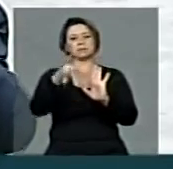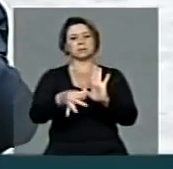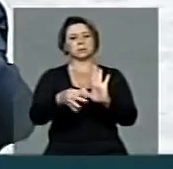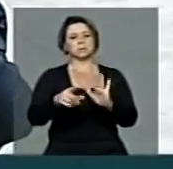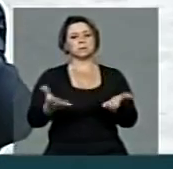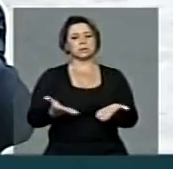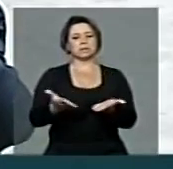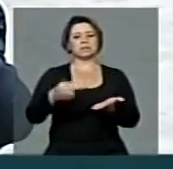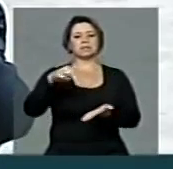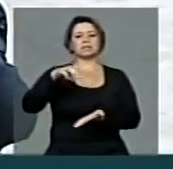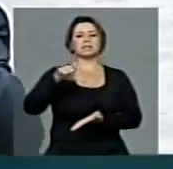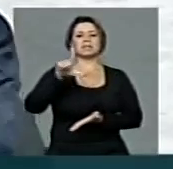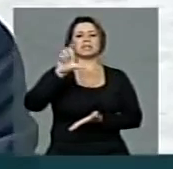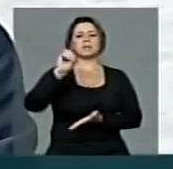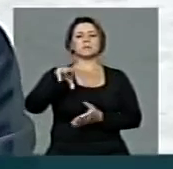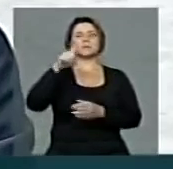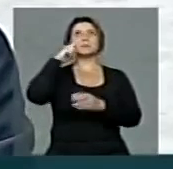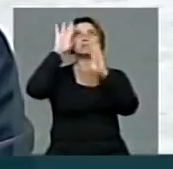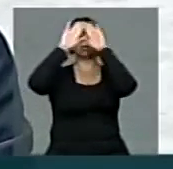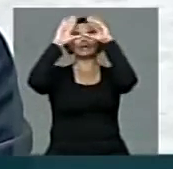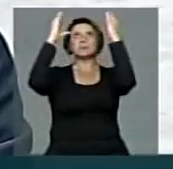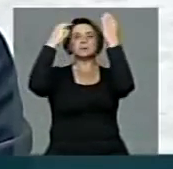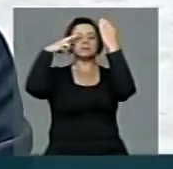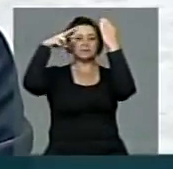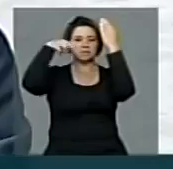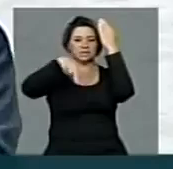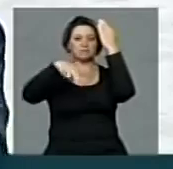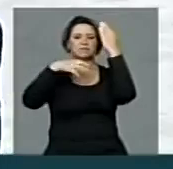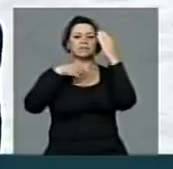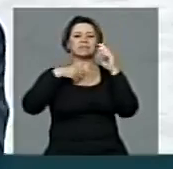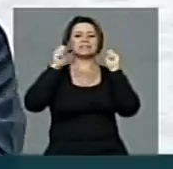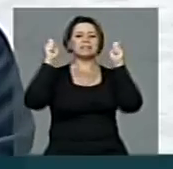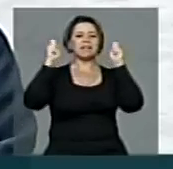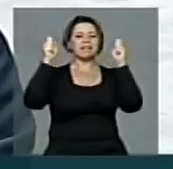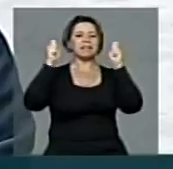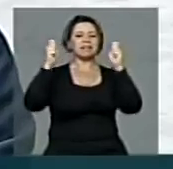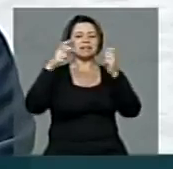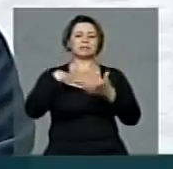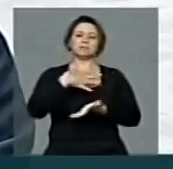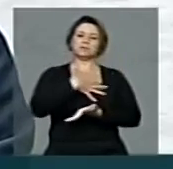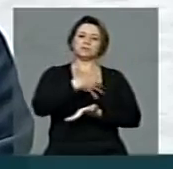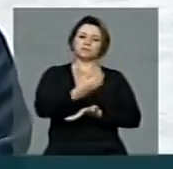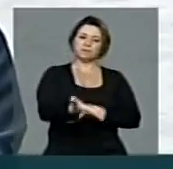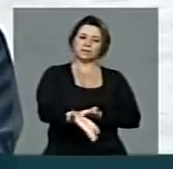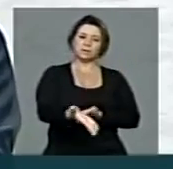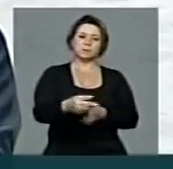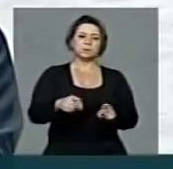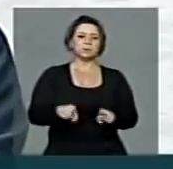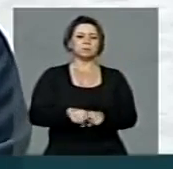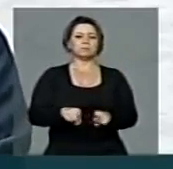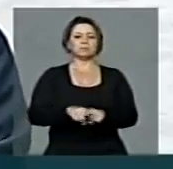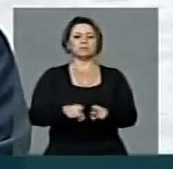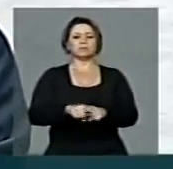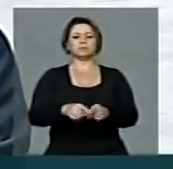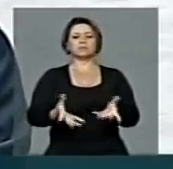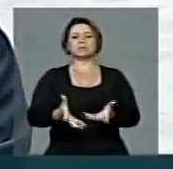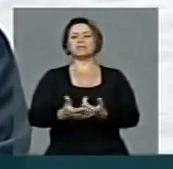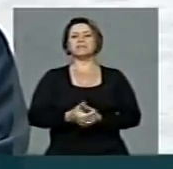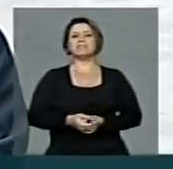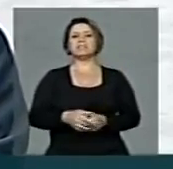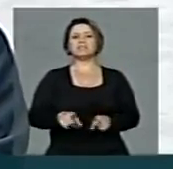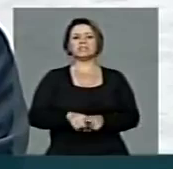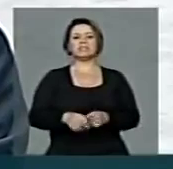São Nelson Trade está lá vibrando por nós e pelo senhor, porque no momento ele dizia, não